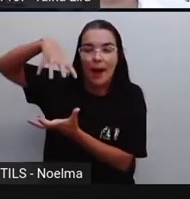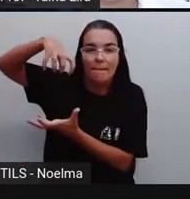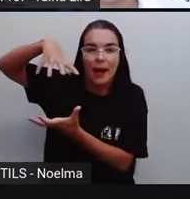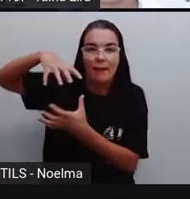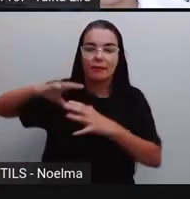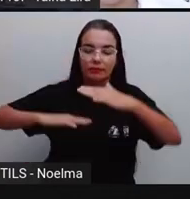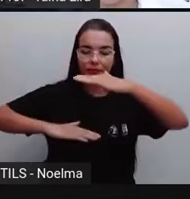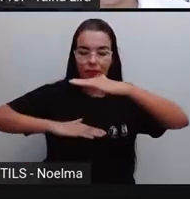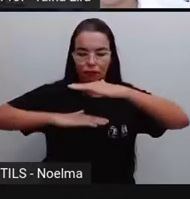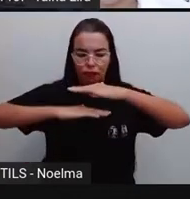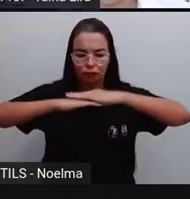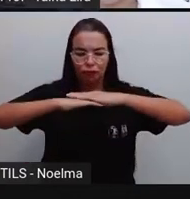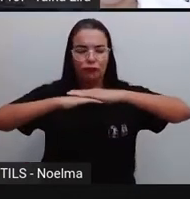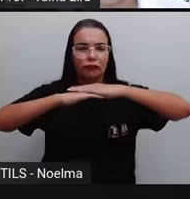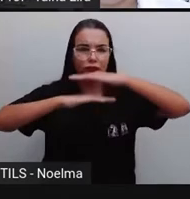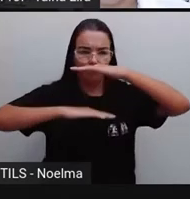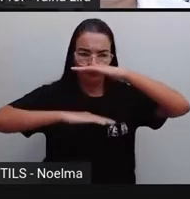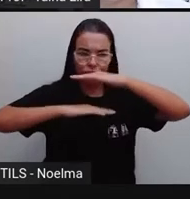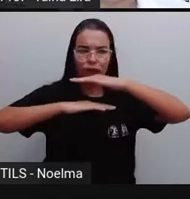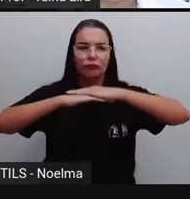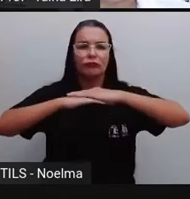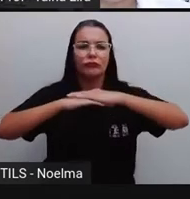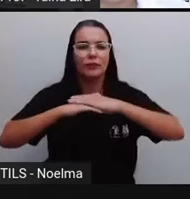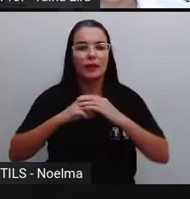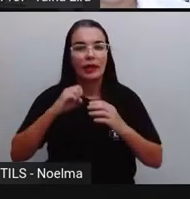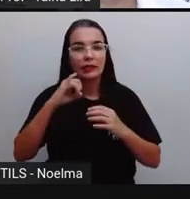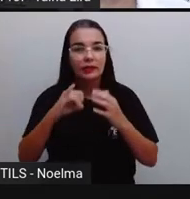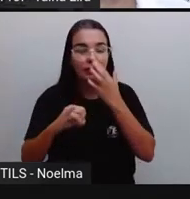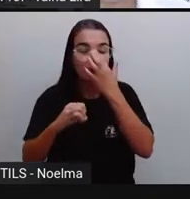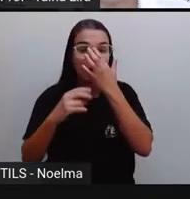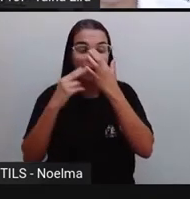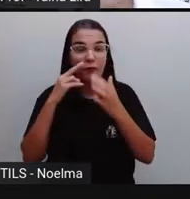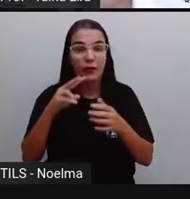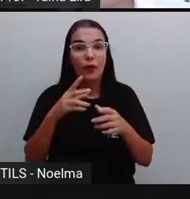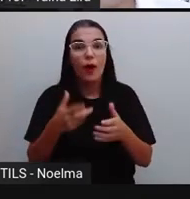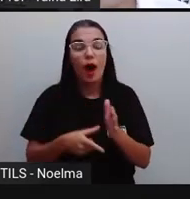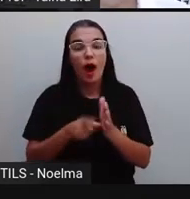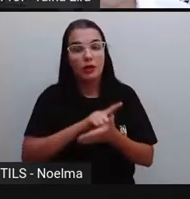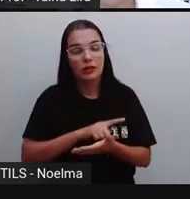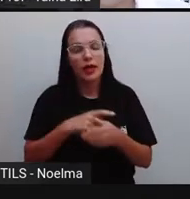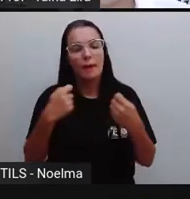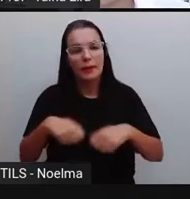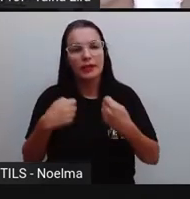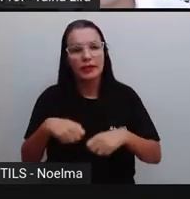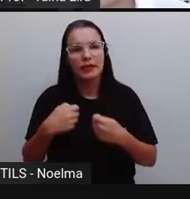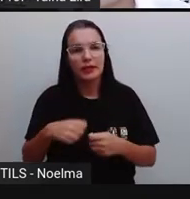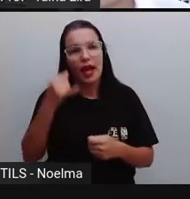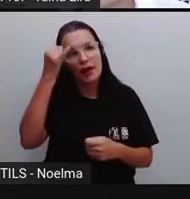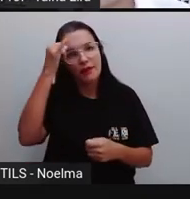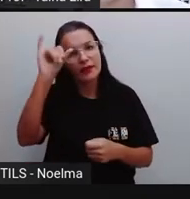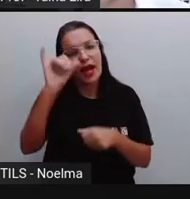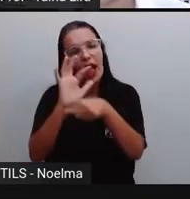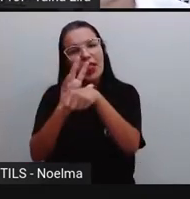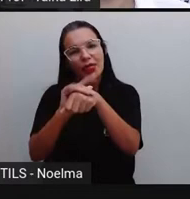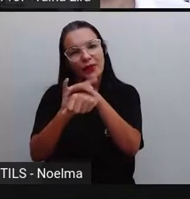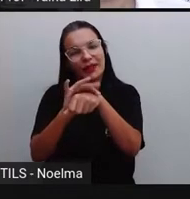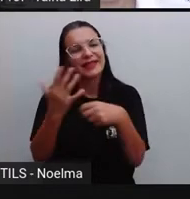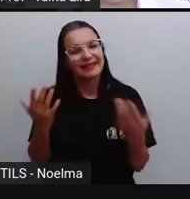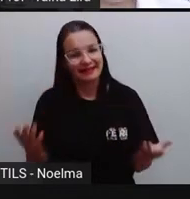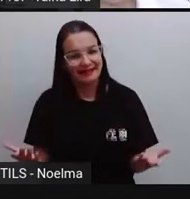O diagnóstico no início da doença aumenta as chances de cura. Previna-se. E observe que ele também traz,